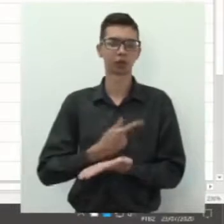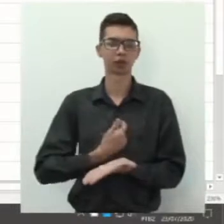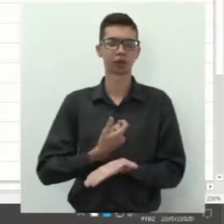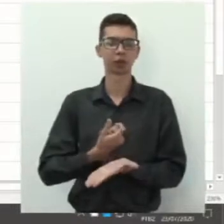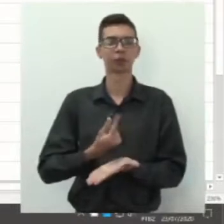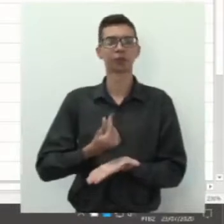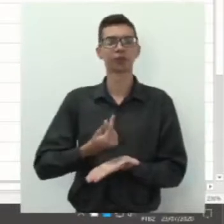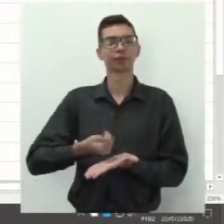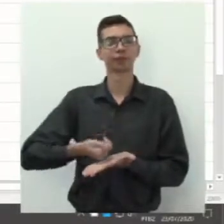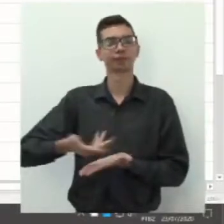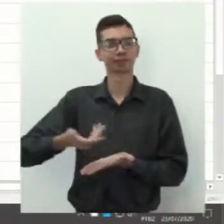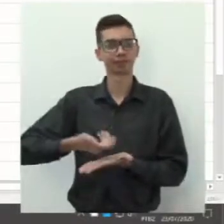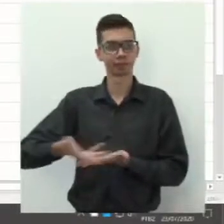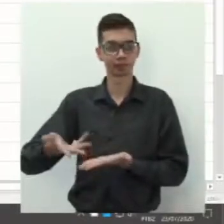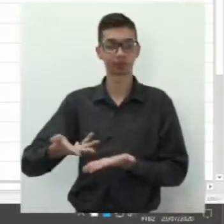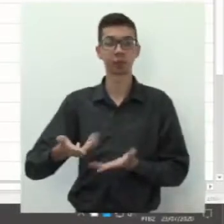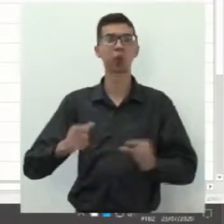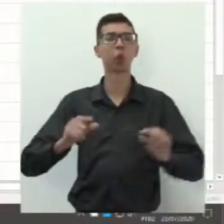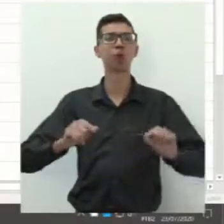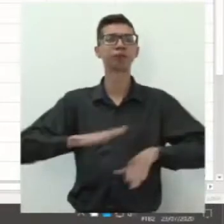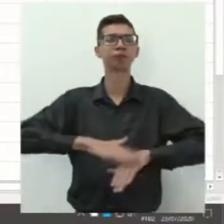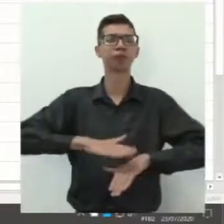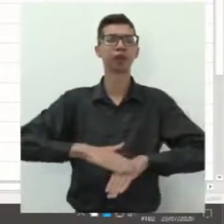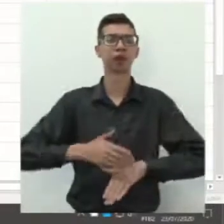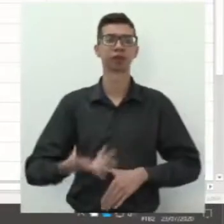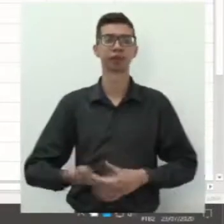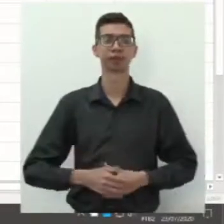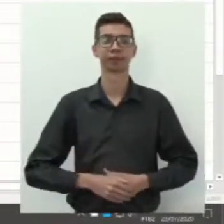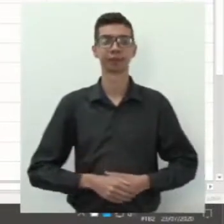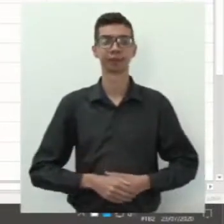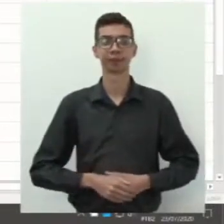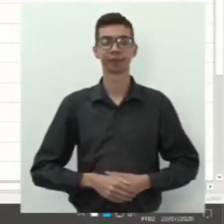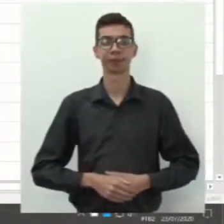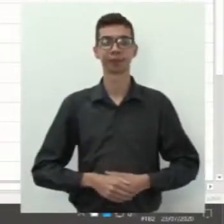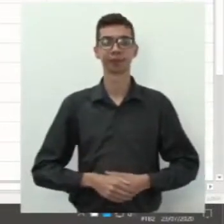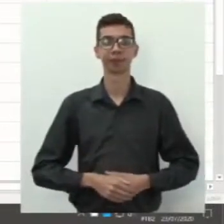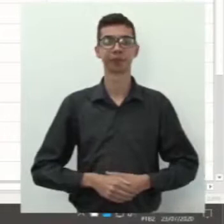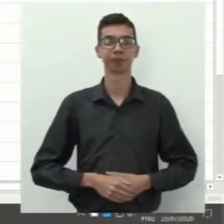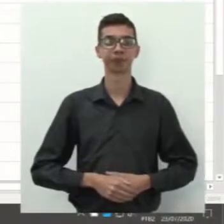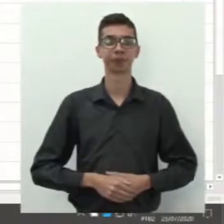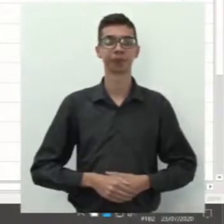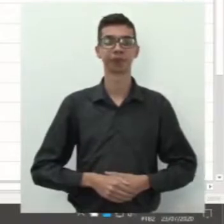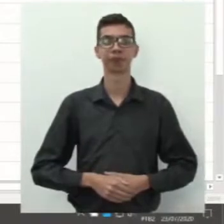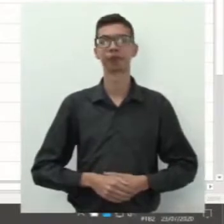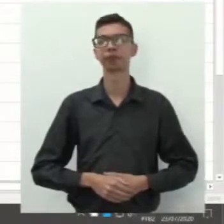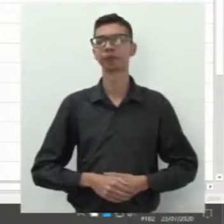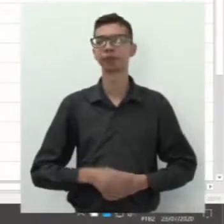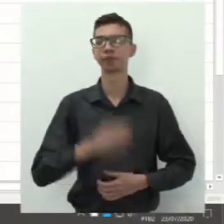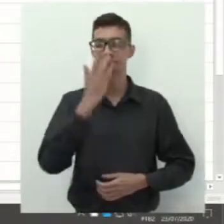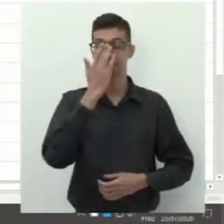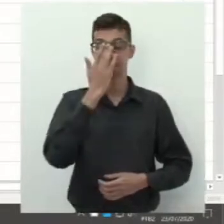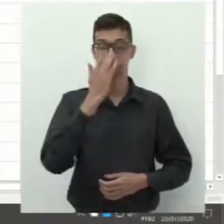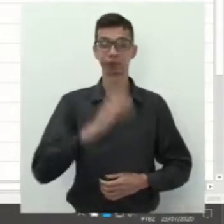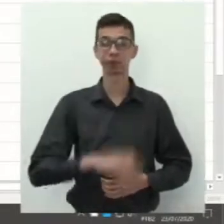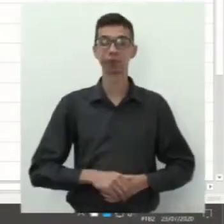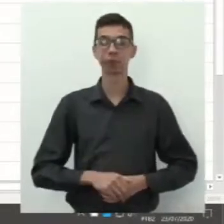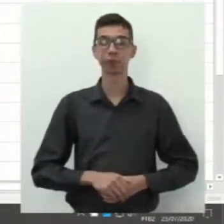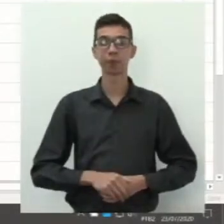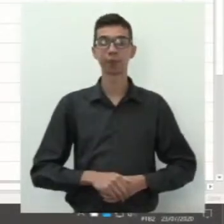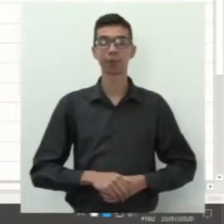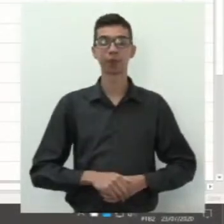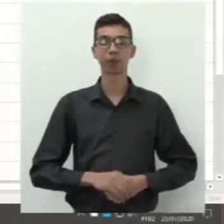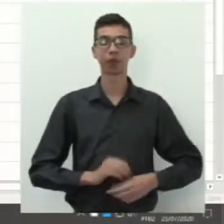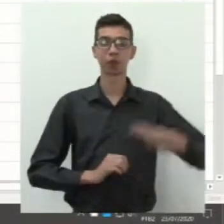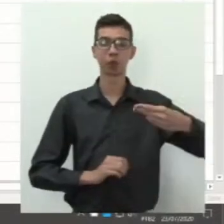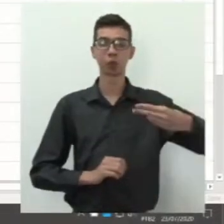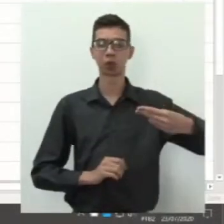a função C faz? Eu dou aqui um igual C, abro parênteses. Coloco, se o real, né, aqui